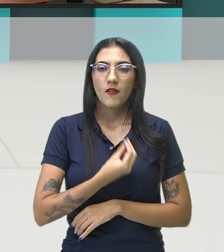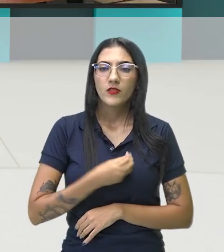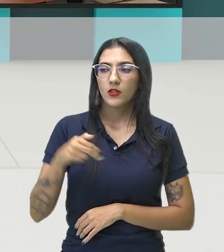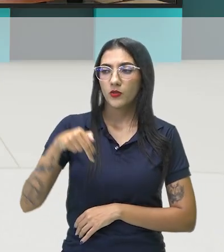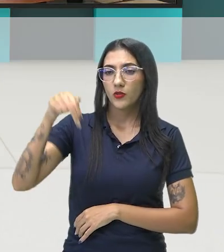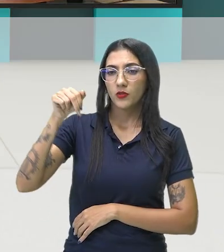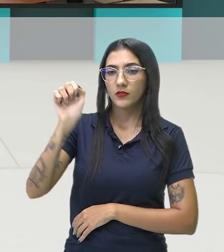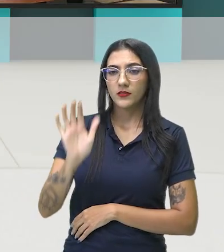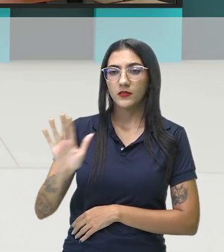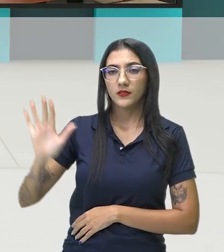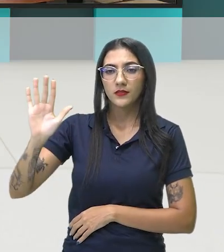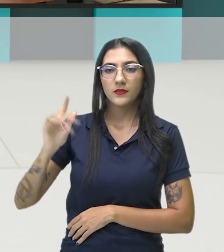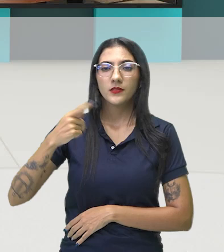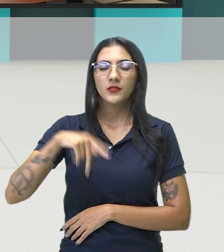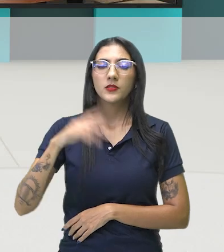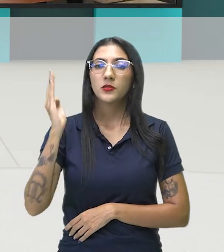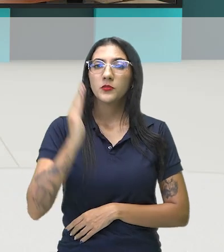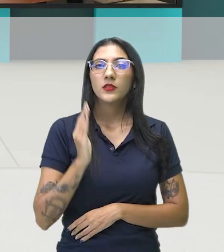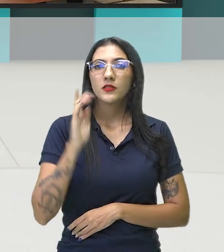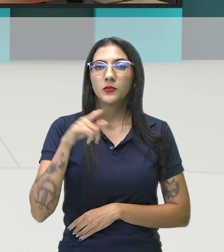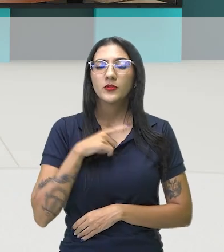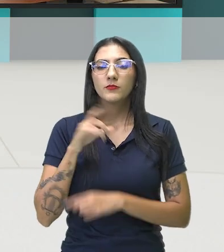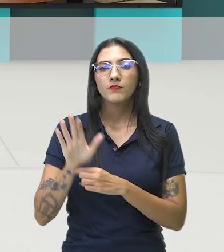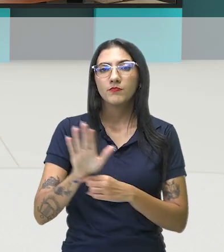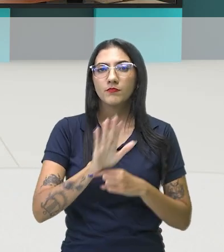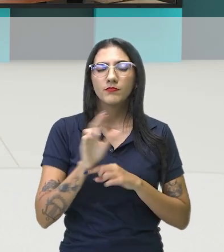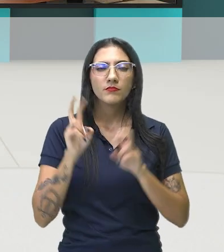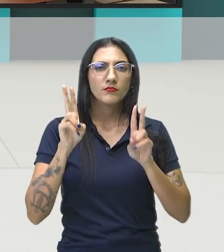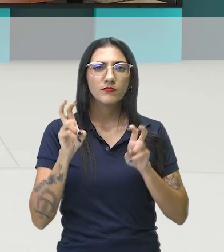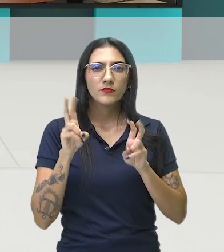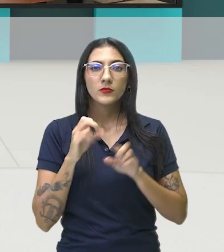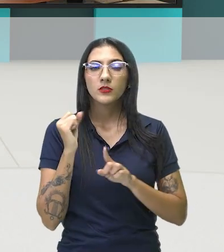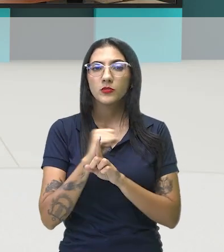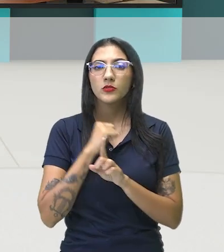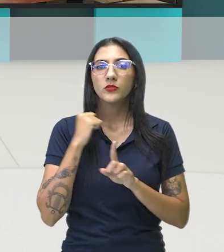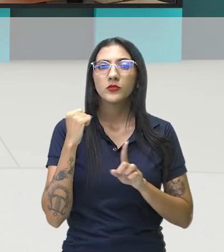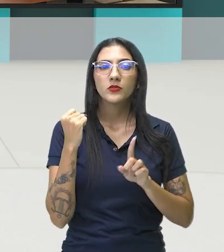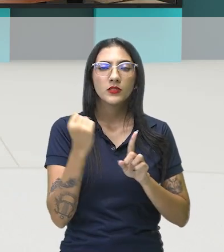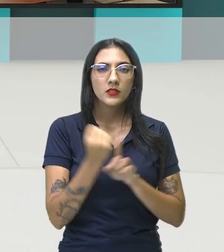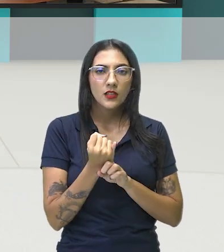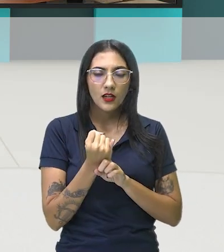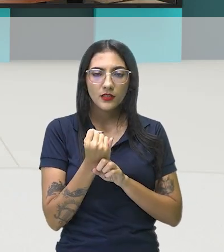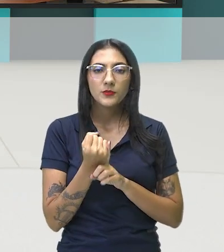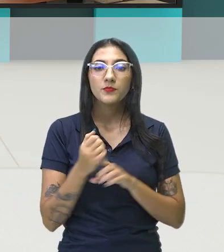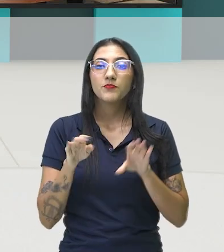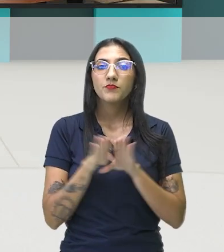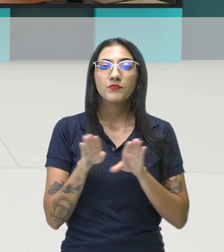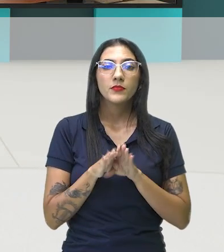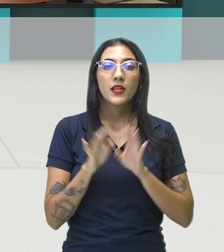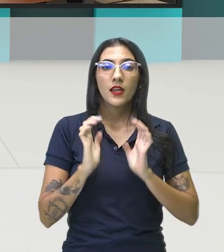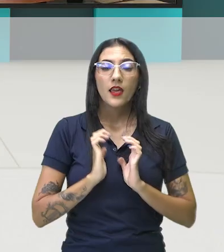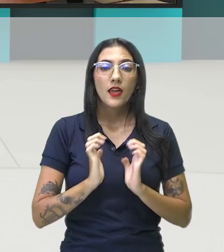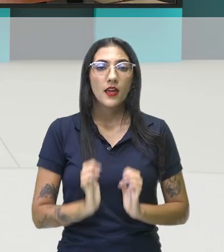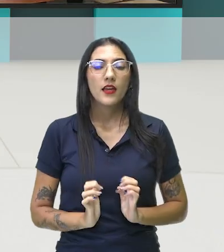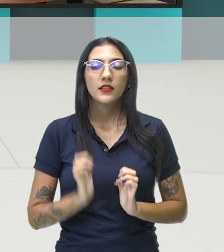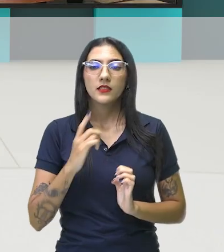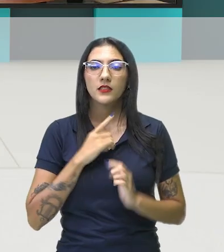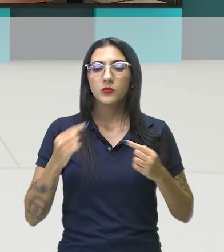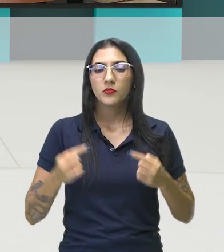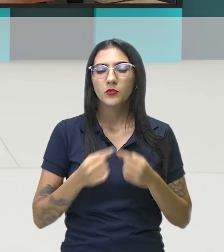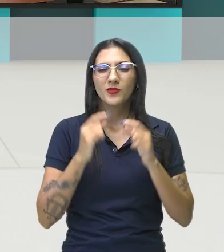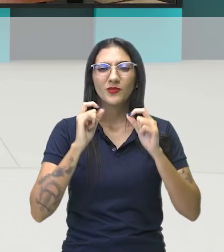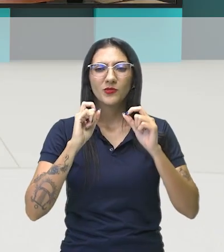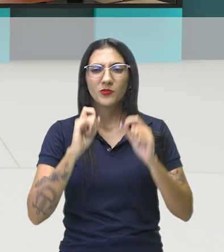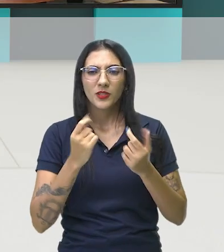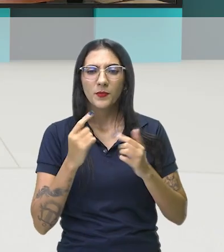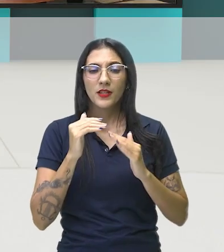do Brasil, destacando questões sociais e éticas relacionadas à